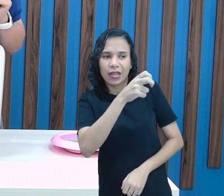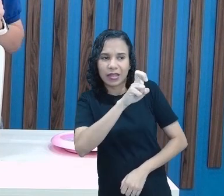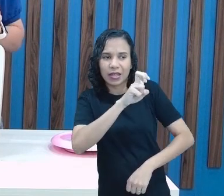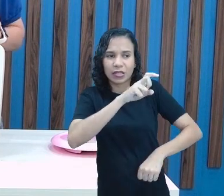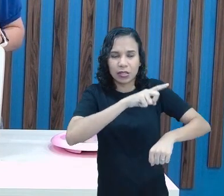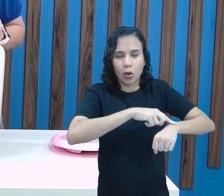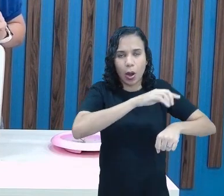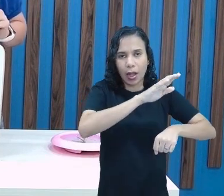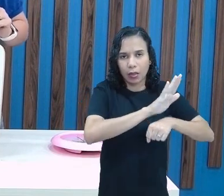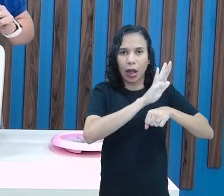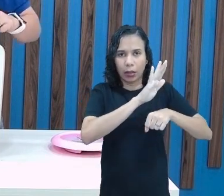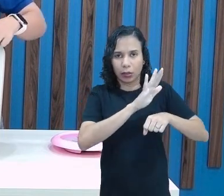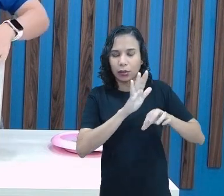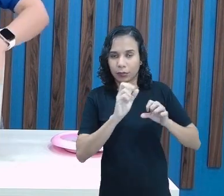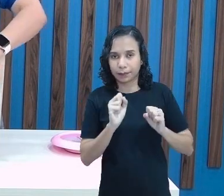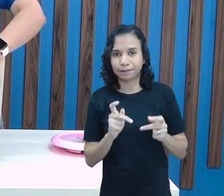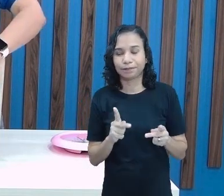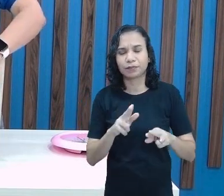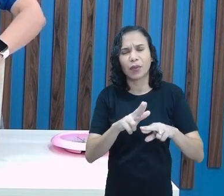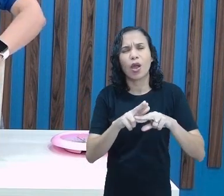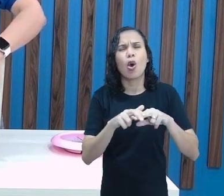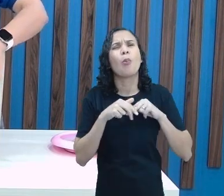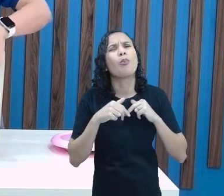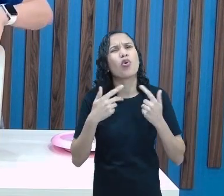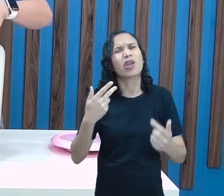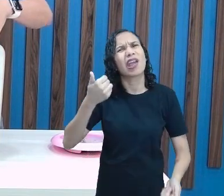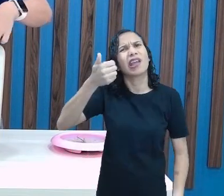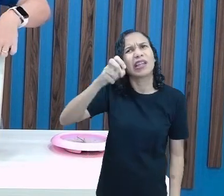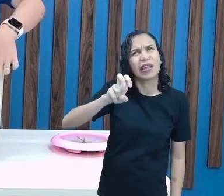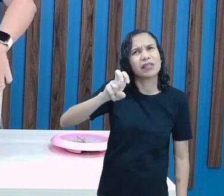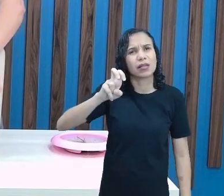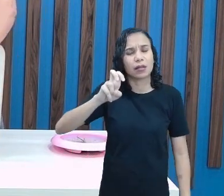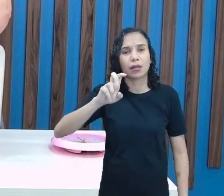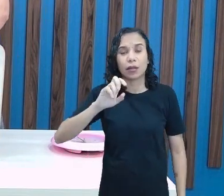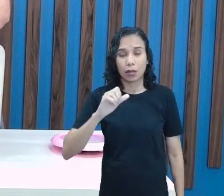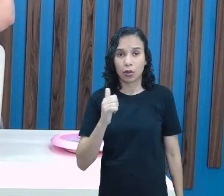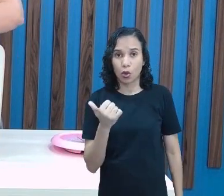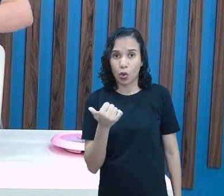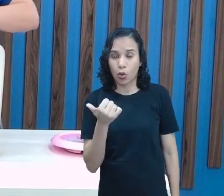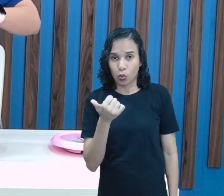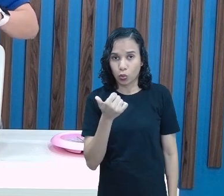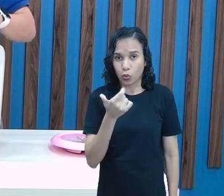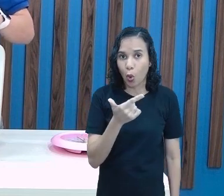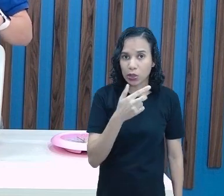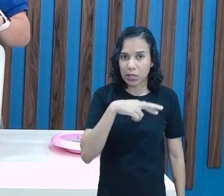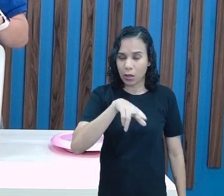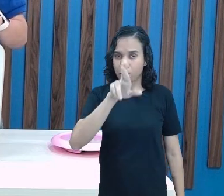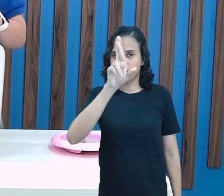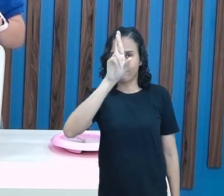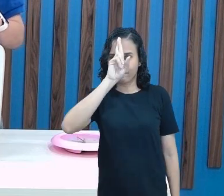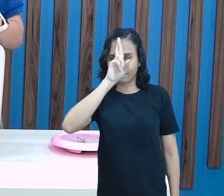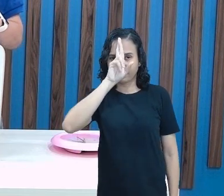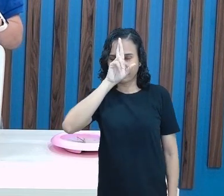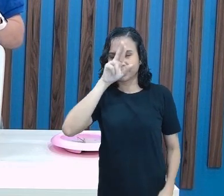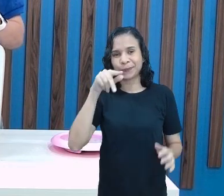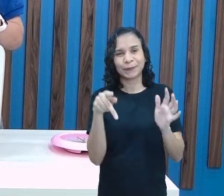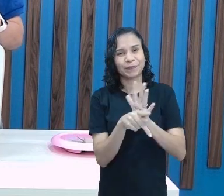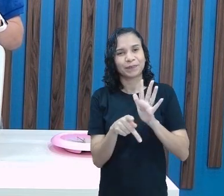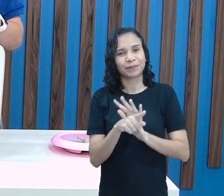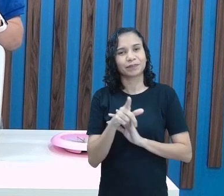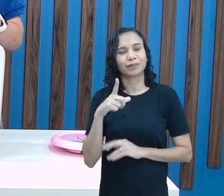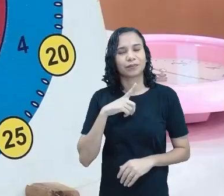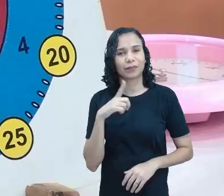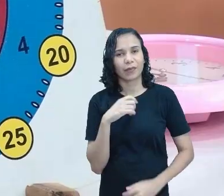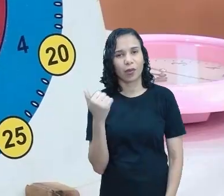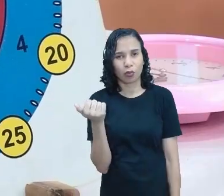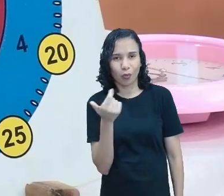for à tarde. E por que 15? Porque passaram-se 12 horas, né? Porque o relógio digital, ele só